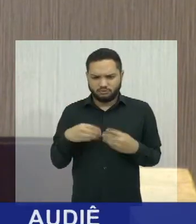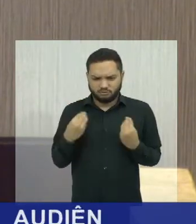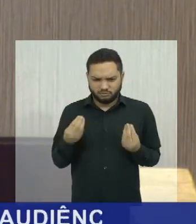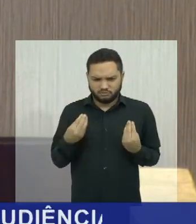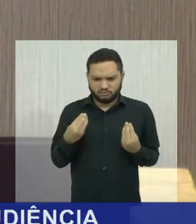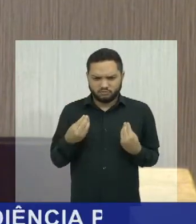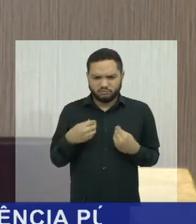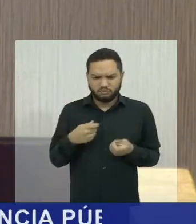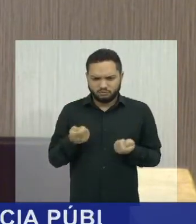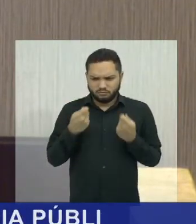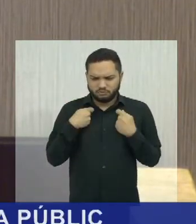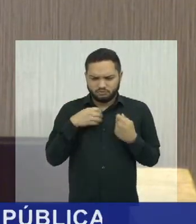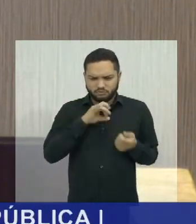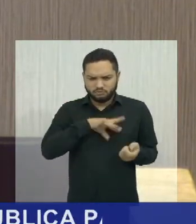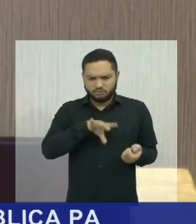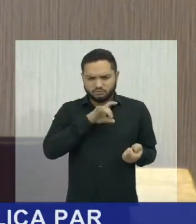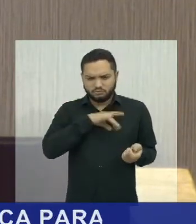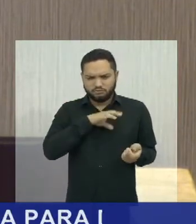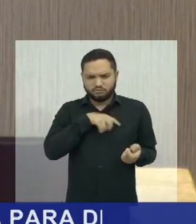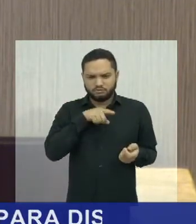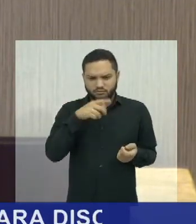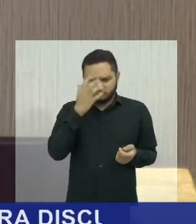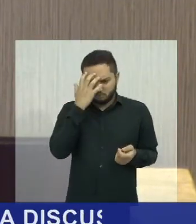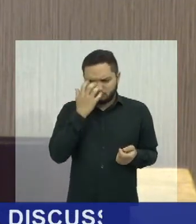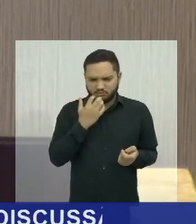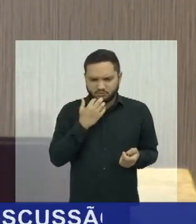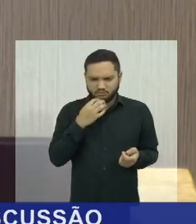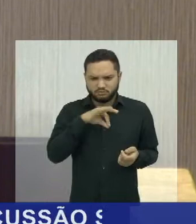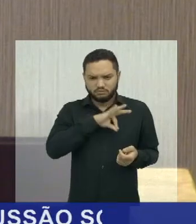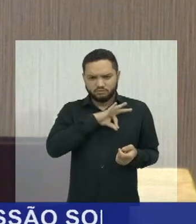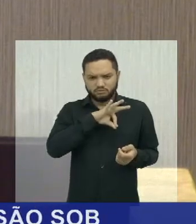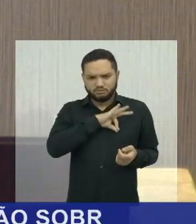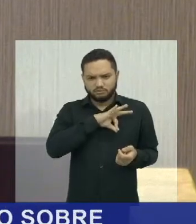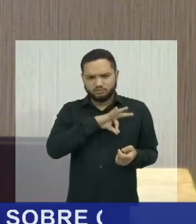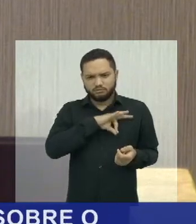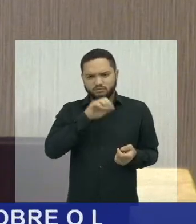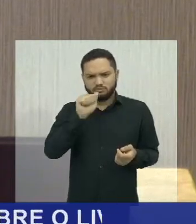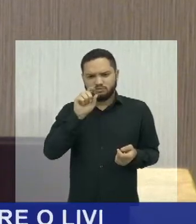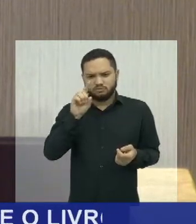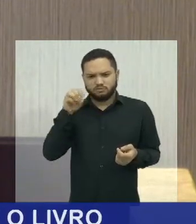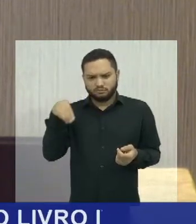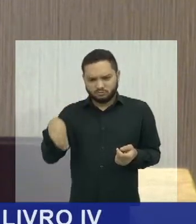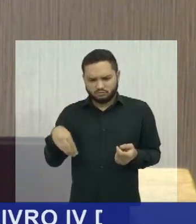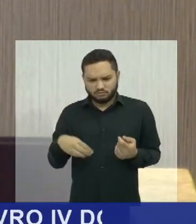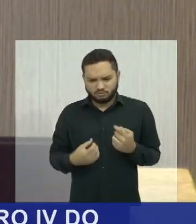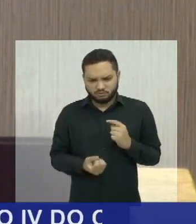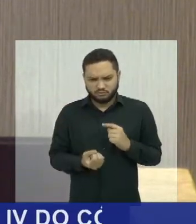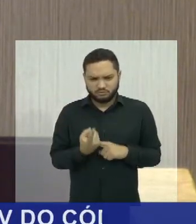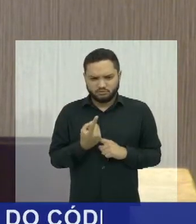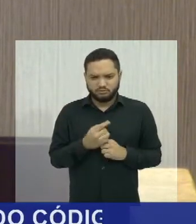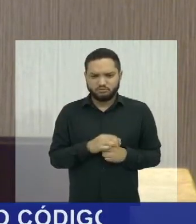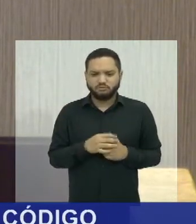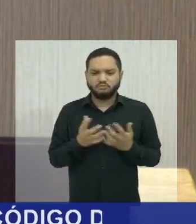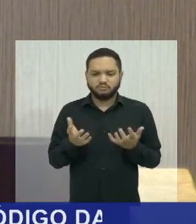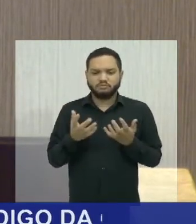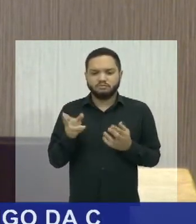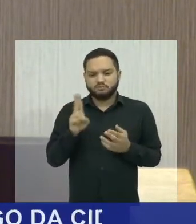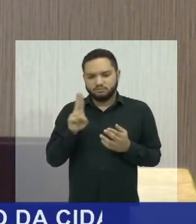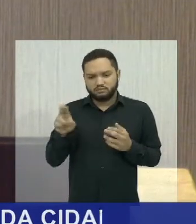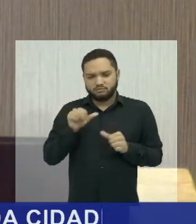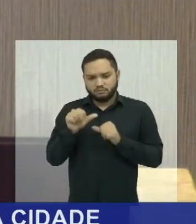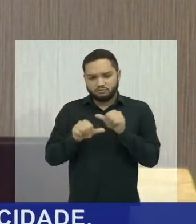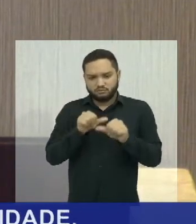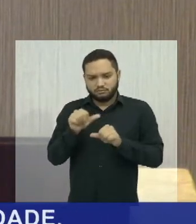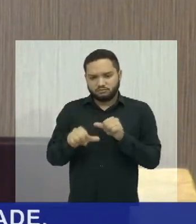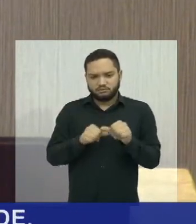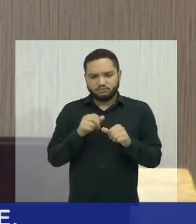já fiquei com medo, eu digo, eita, o negócio está sério. Tem polícia administrativa. Eu gostaria que vocês mudassem esse nome